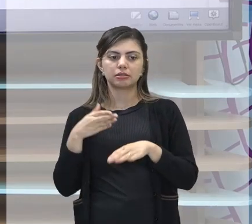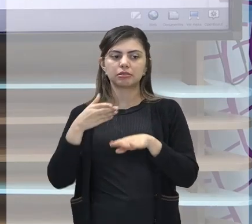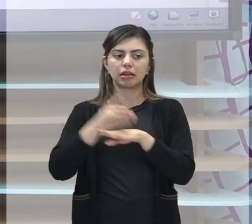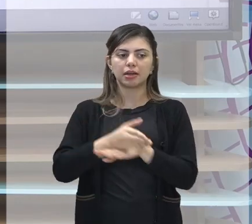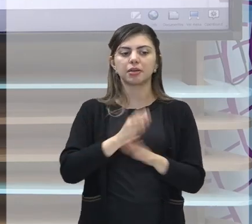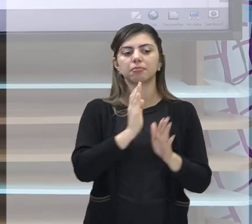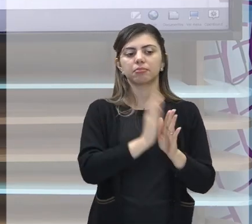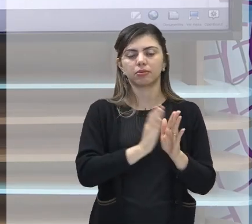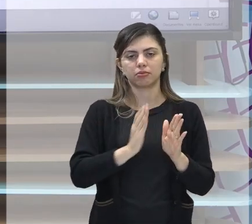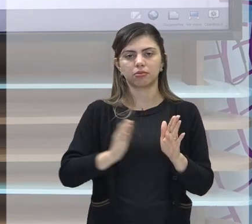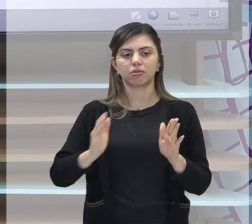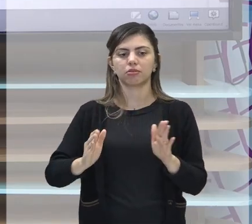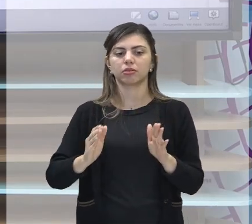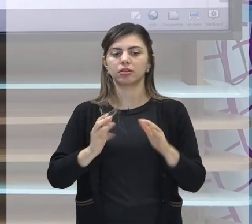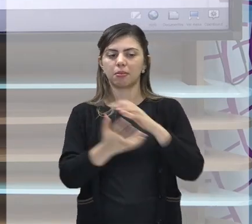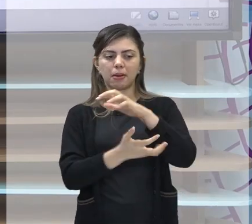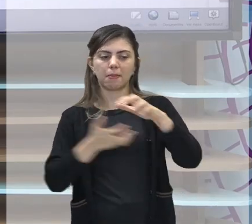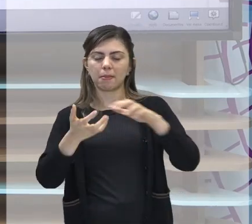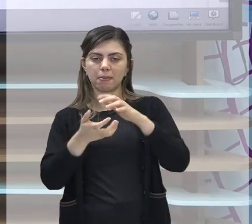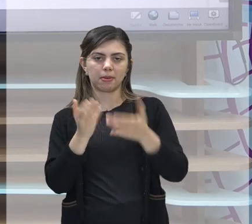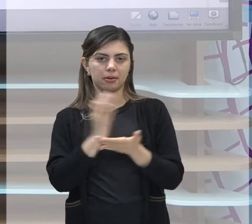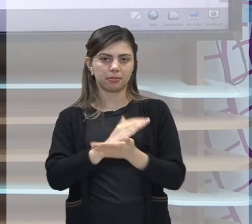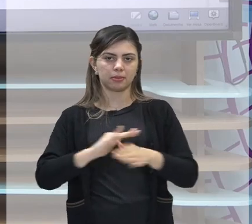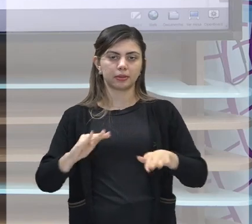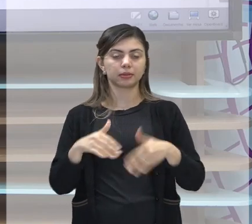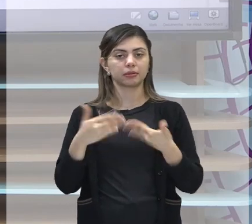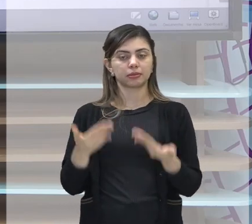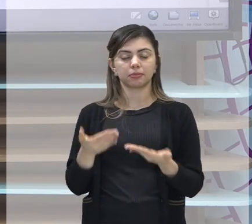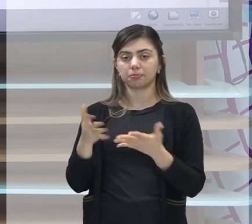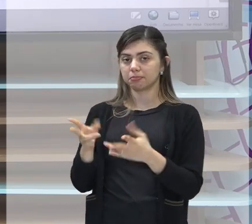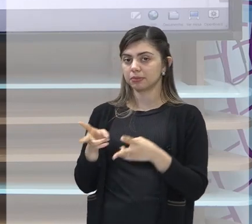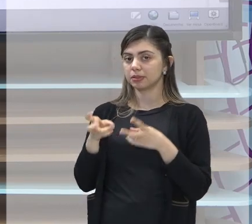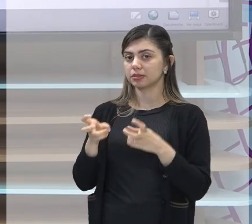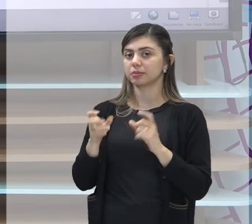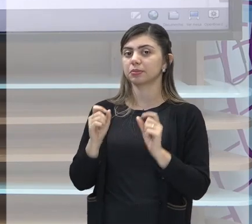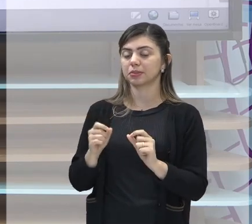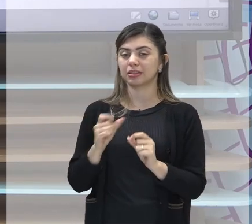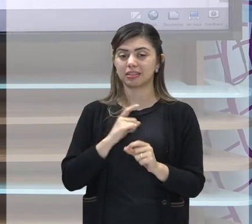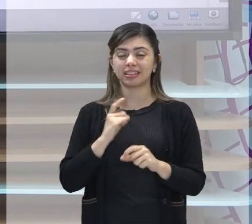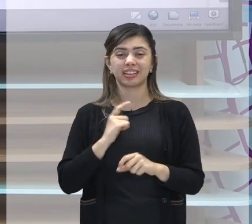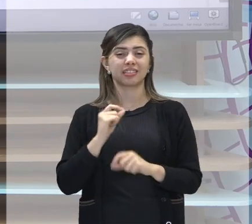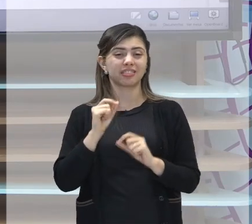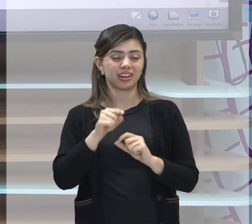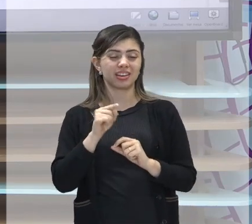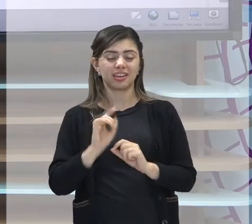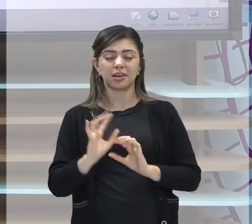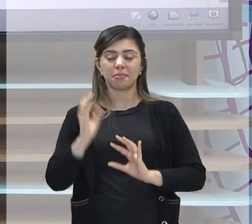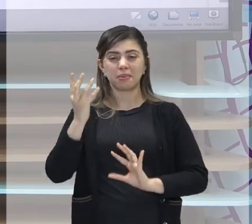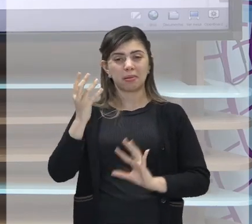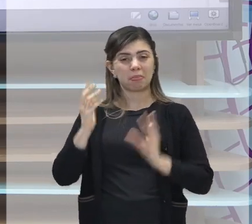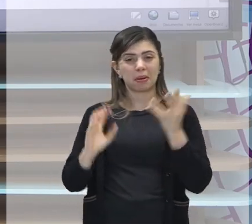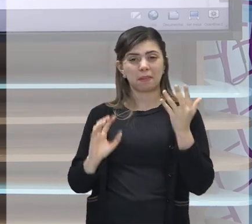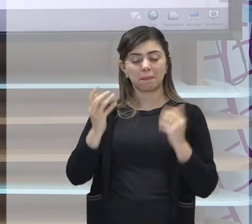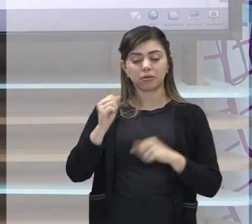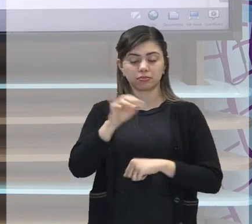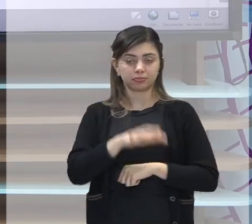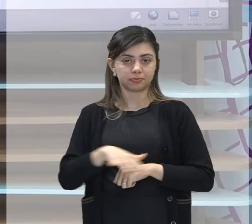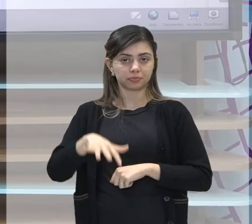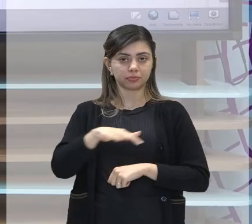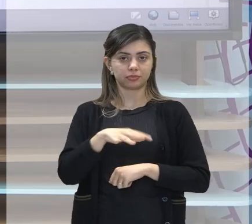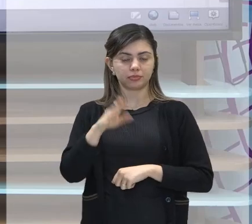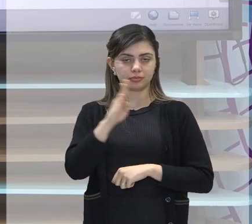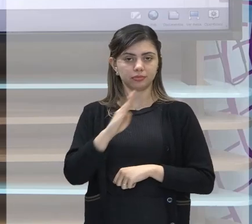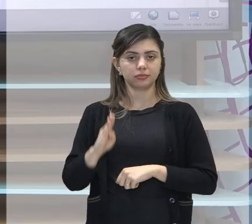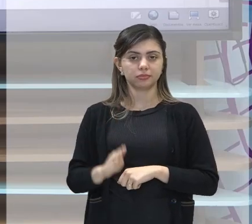Então, perceba, é diante desse caos que o território brasileiro